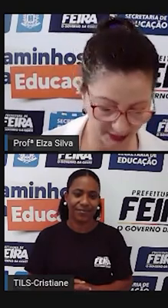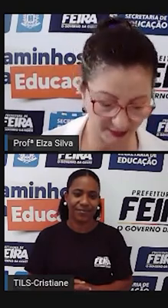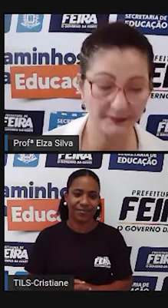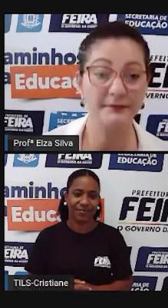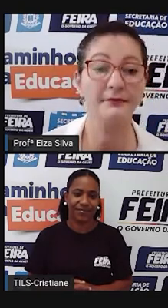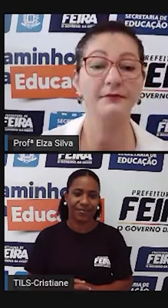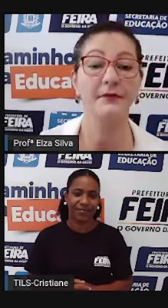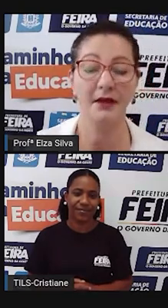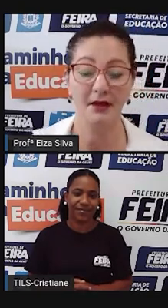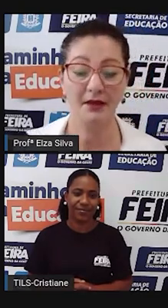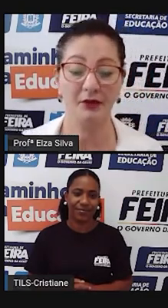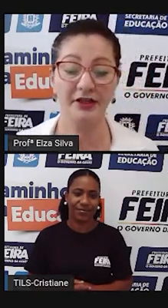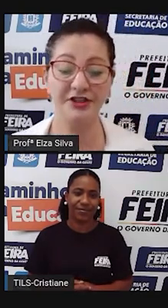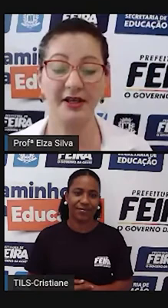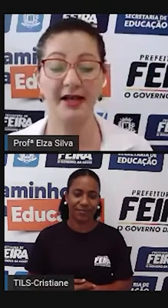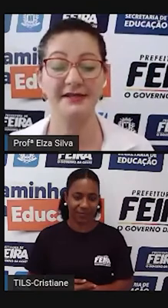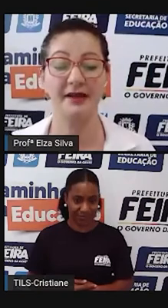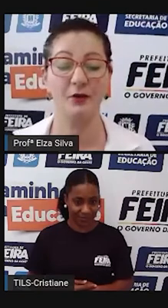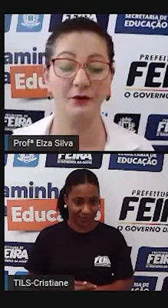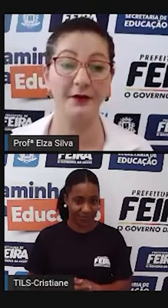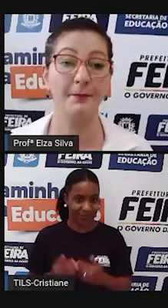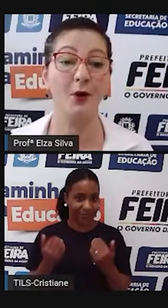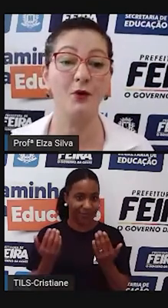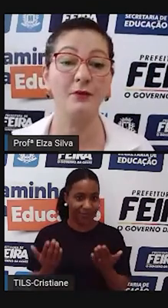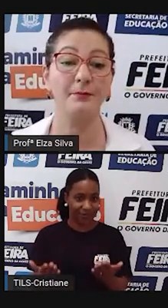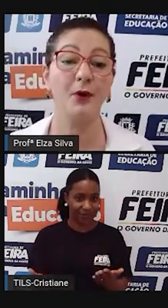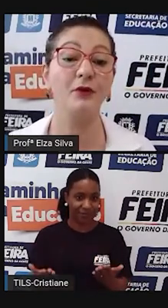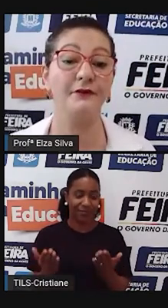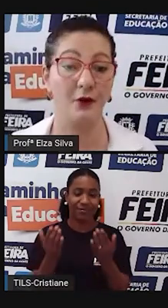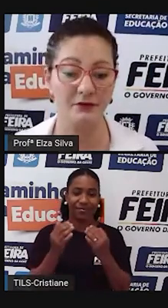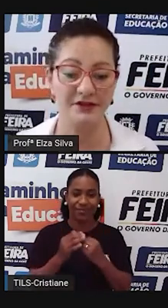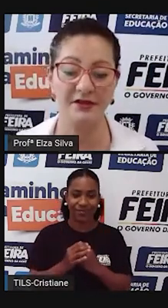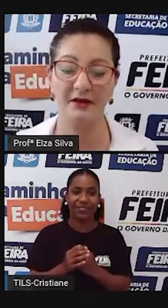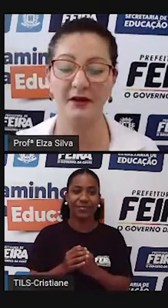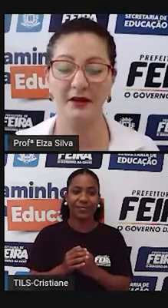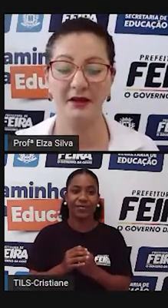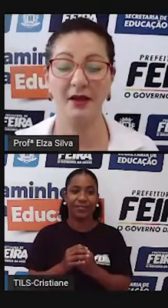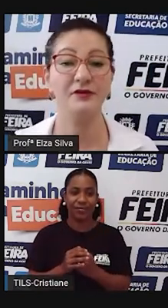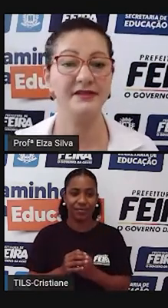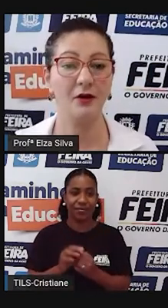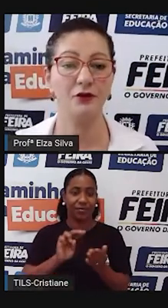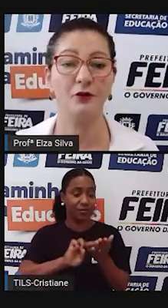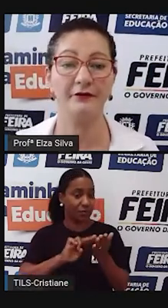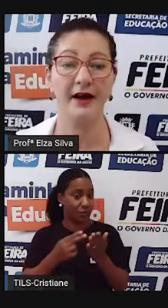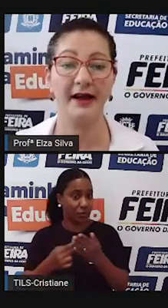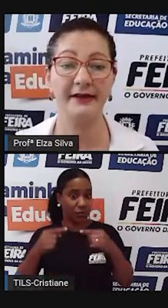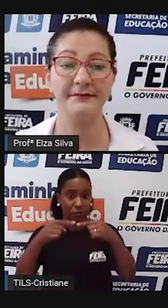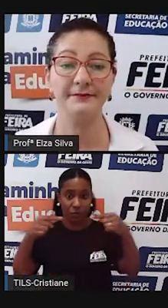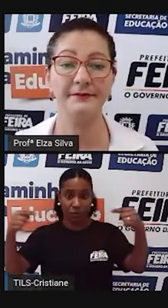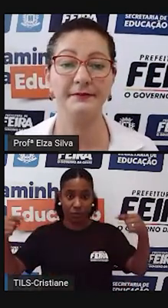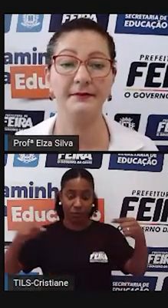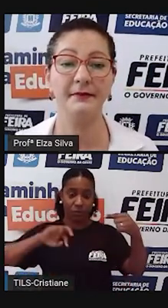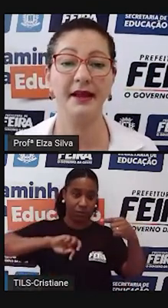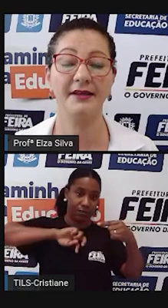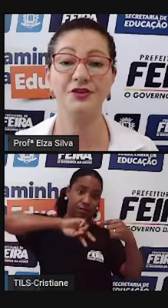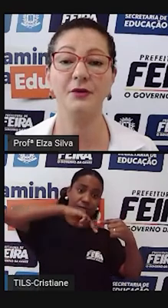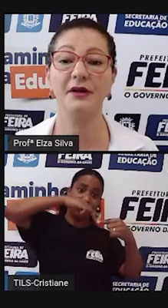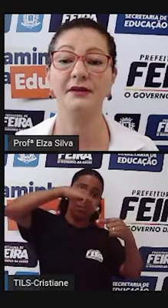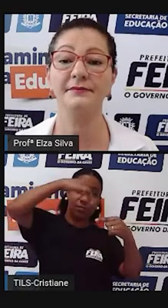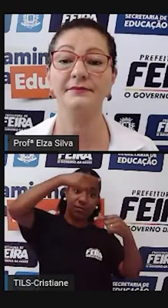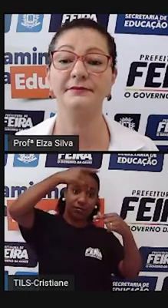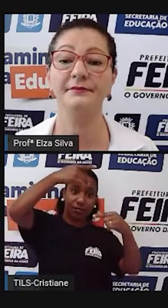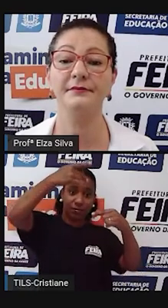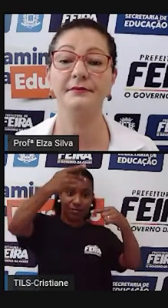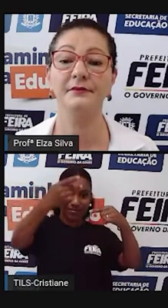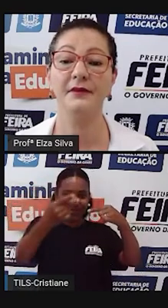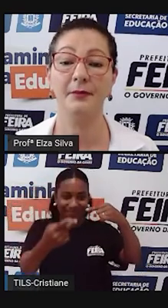T-H-E-P-O-L-E-V-A-U-L-T. Então, neste caso, é o Vipole ou Vipole, que é o salto com vara. Next